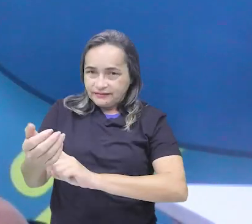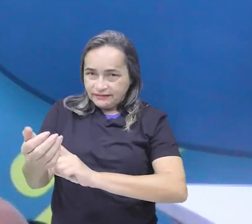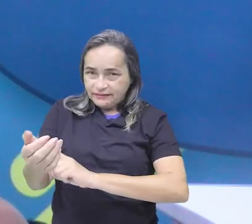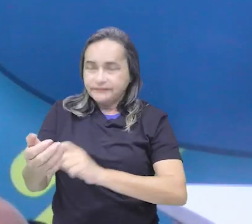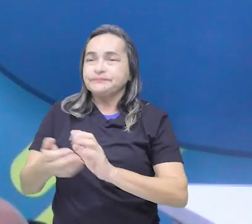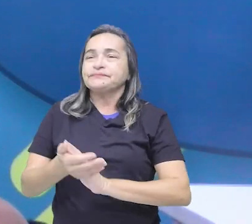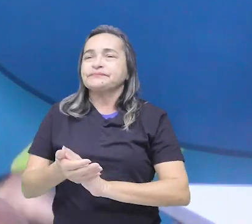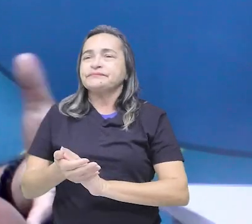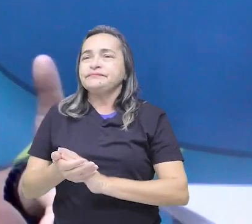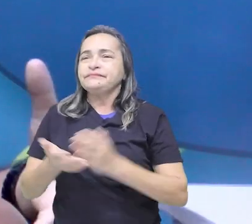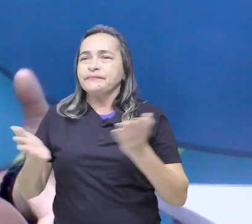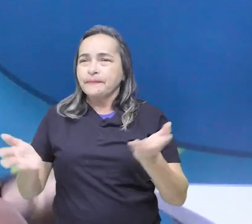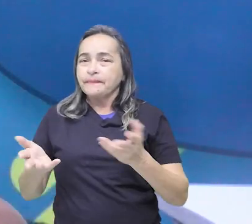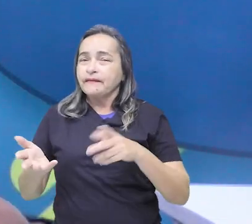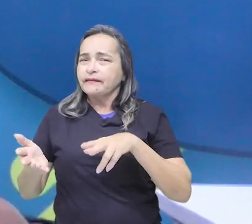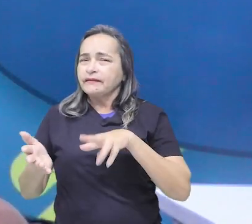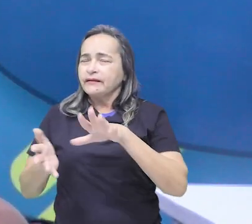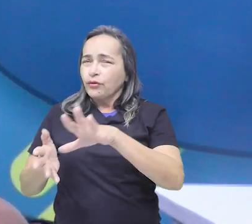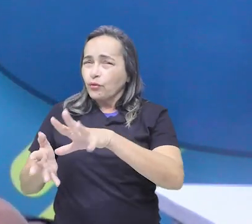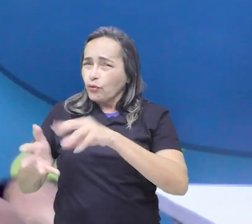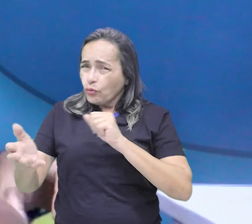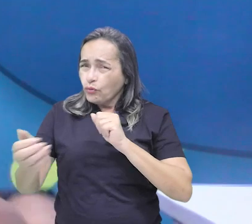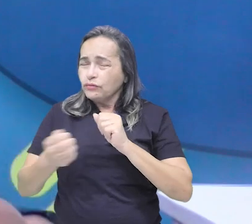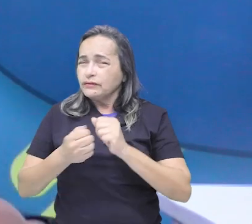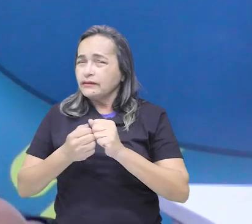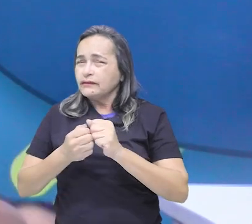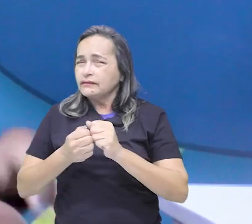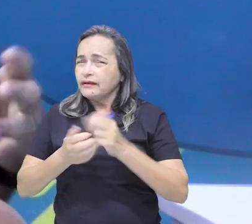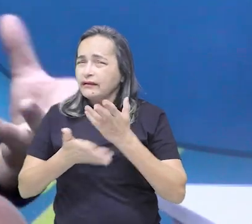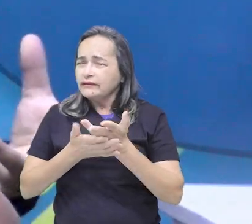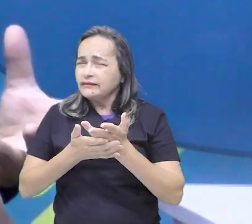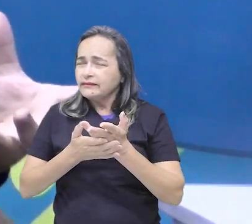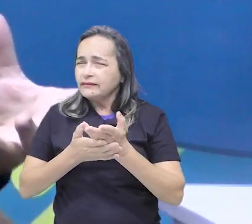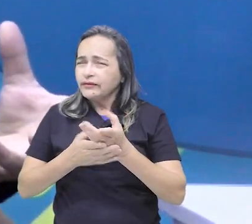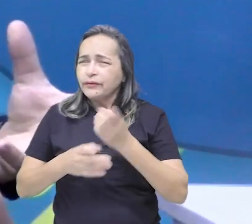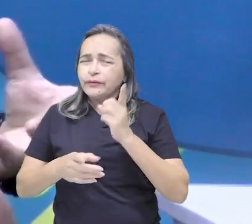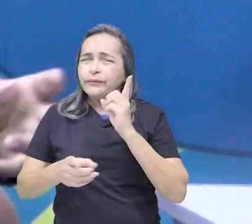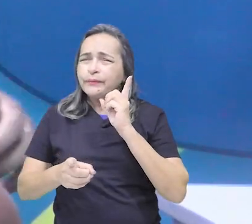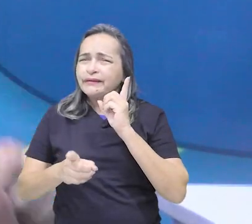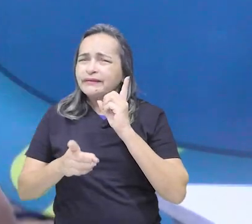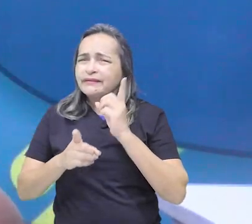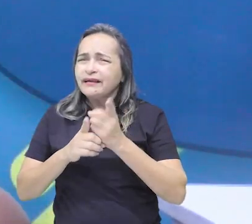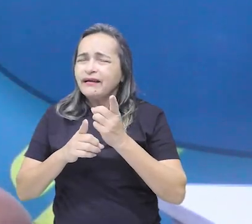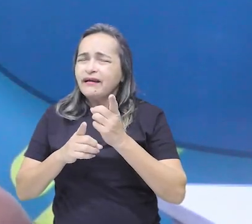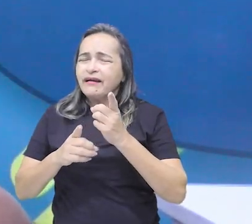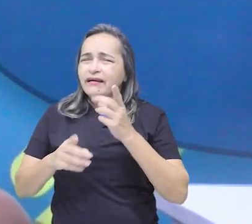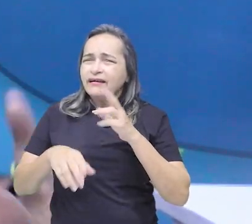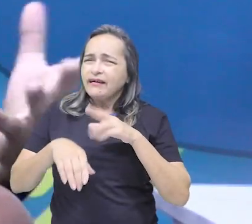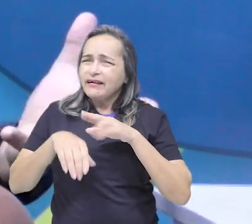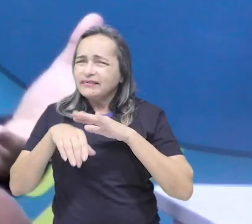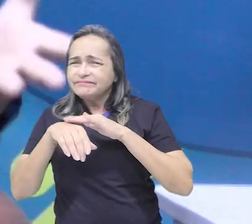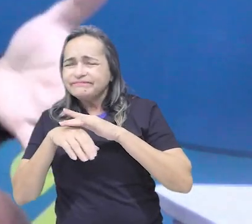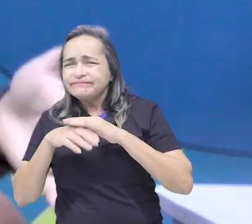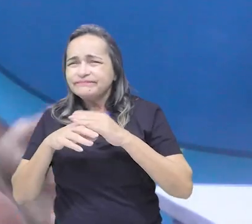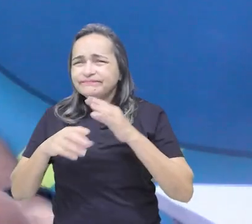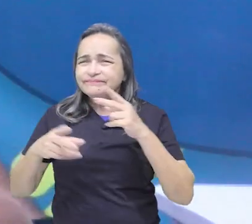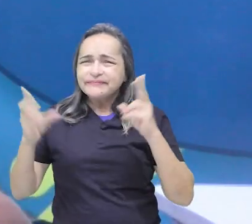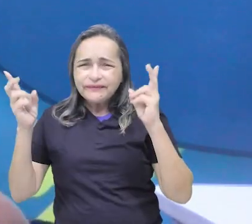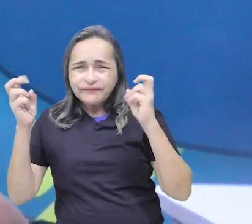coleta, para avaliarmos esse paciente e saber se tem alguma alteração que se possa ser percebida